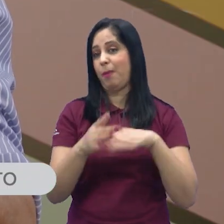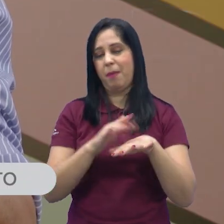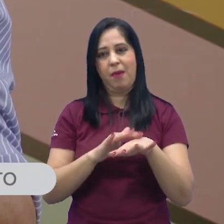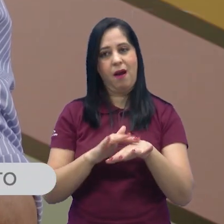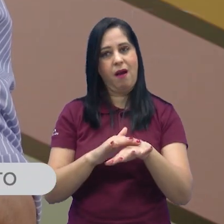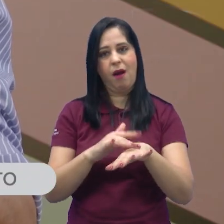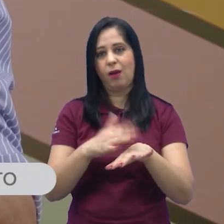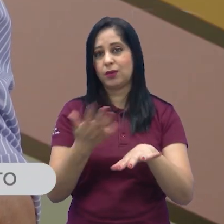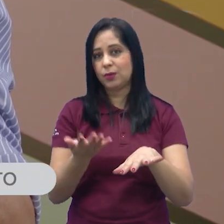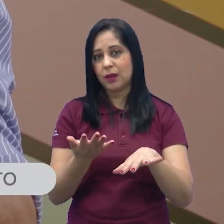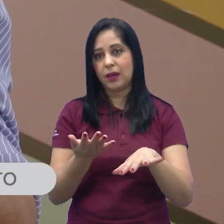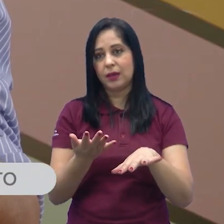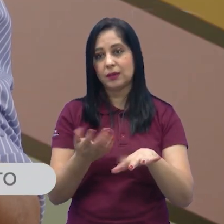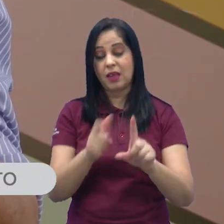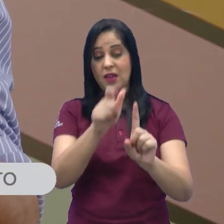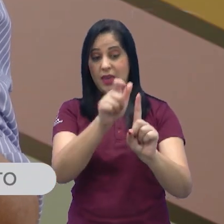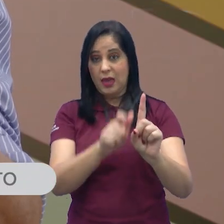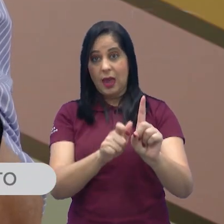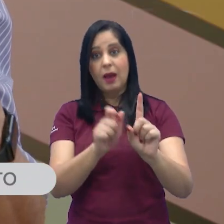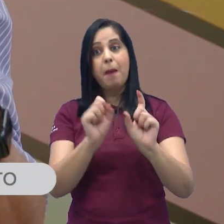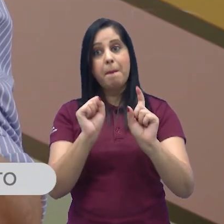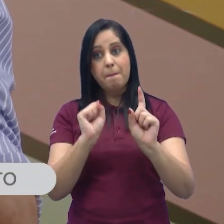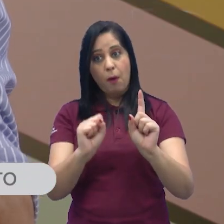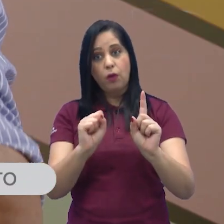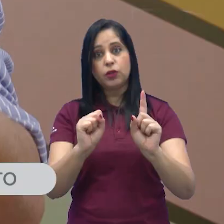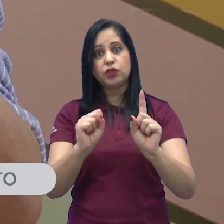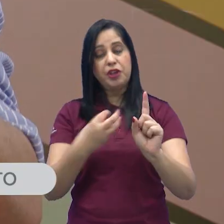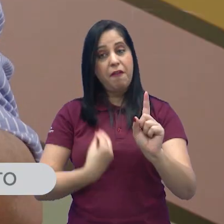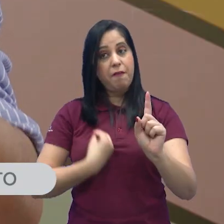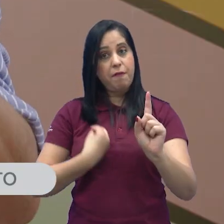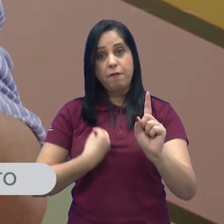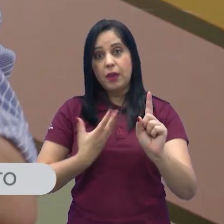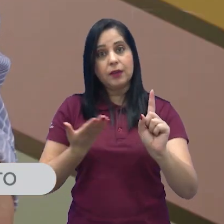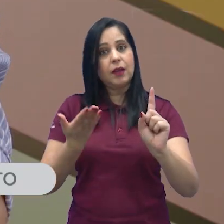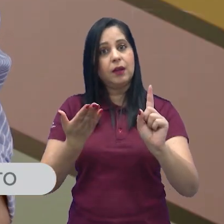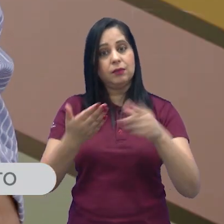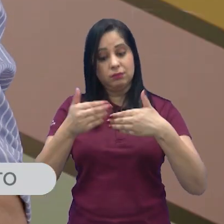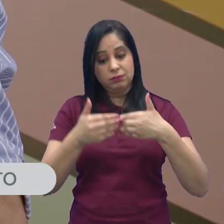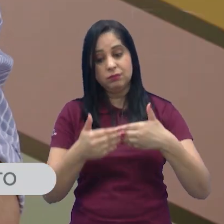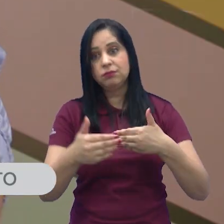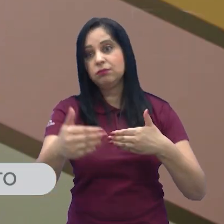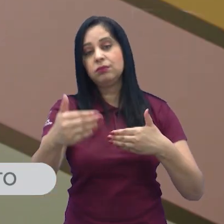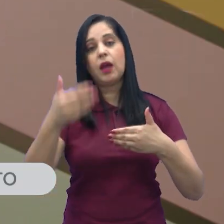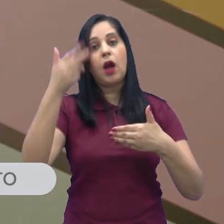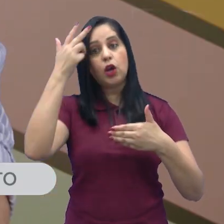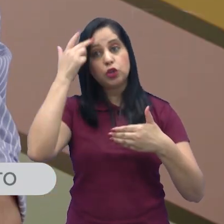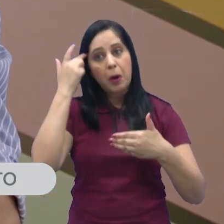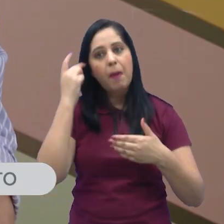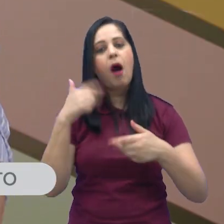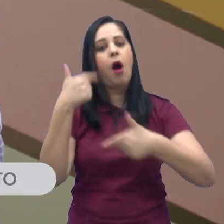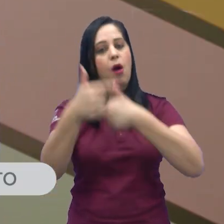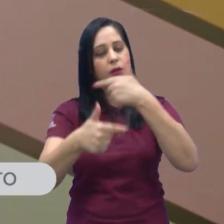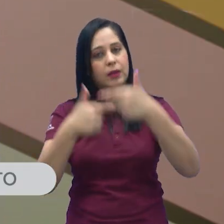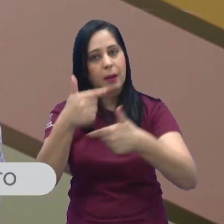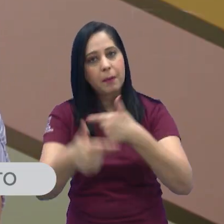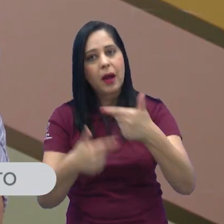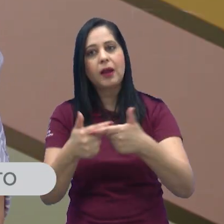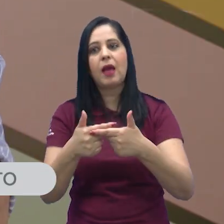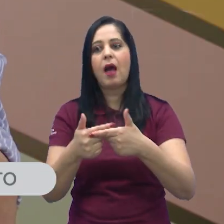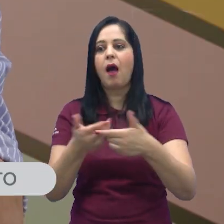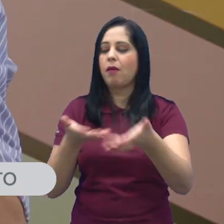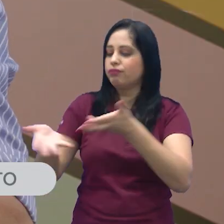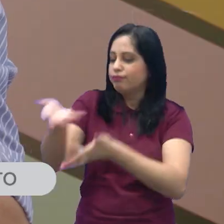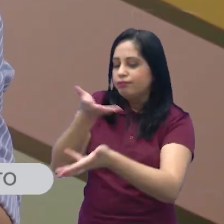ele perceber que ele tem condições de ter uma vida que ele pode trabalhar, ele pode se relacionar, ele pode